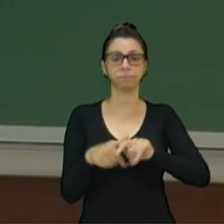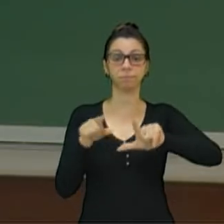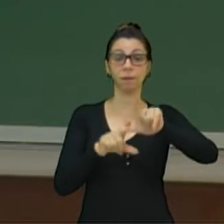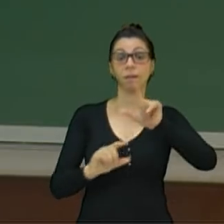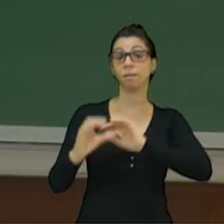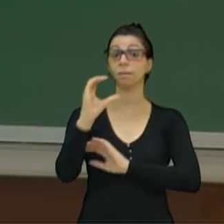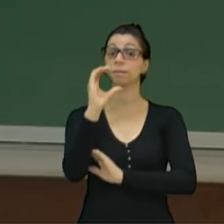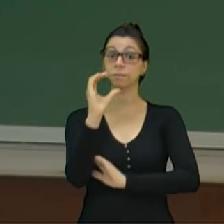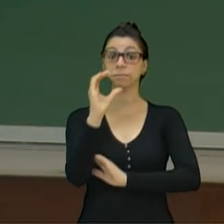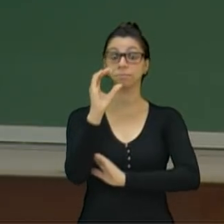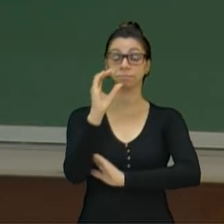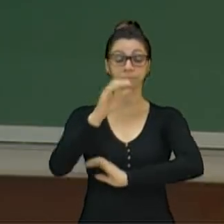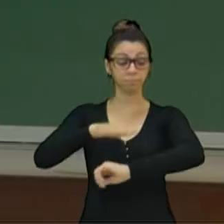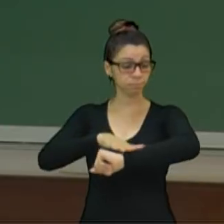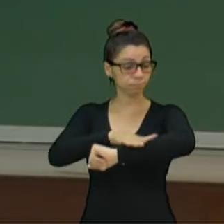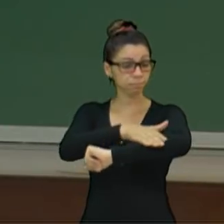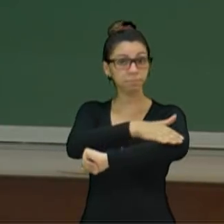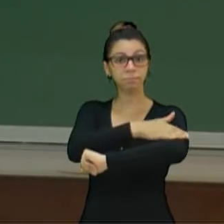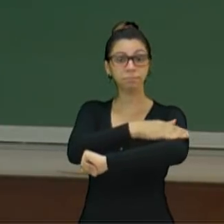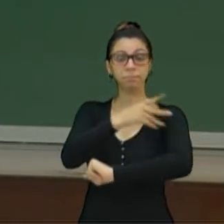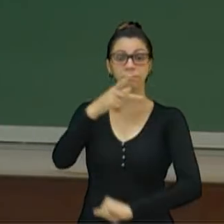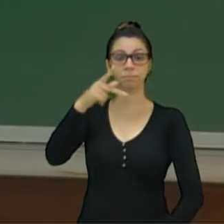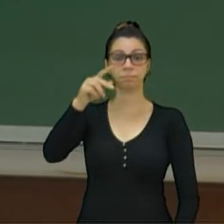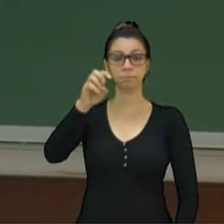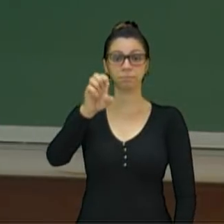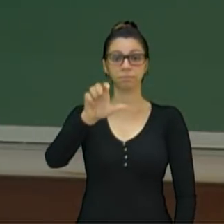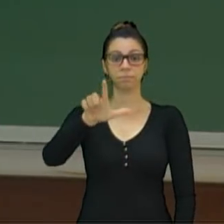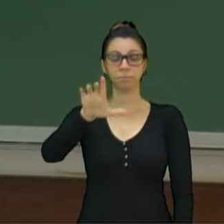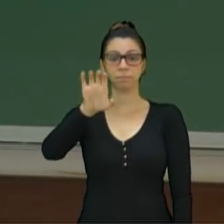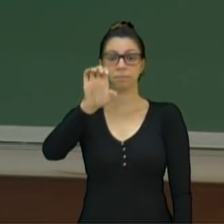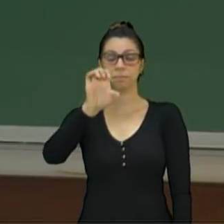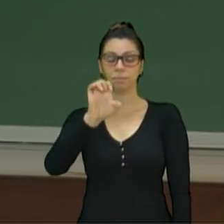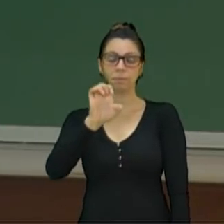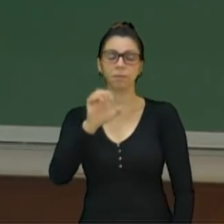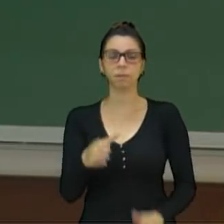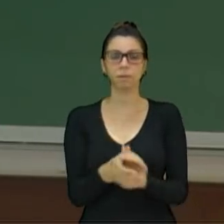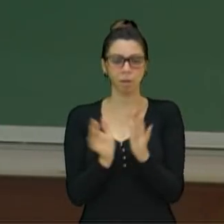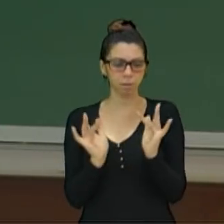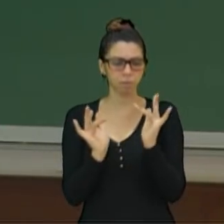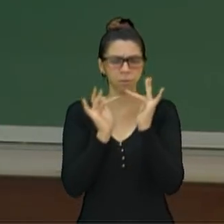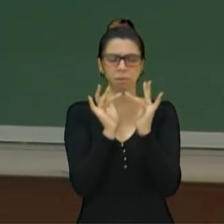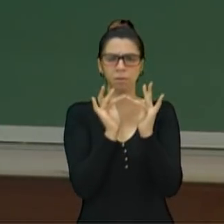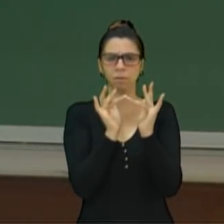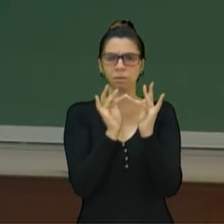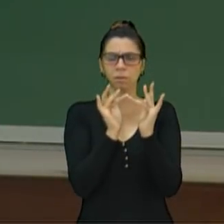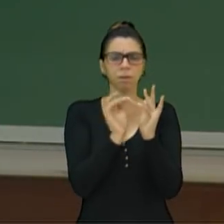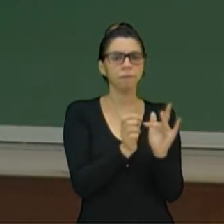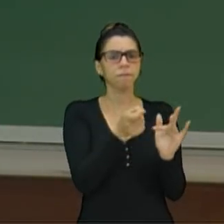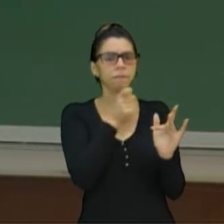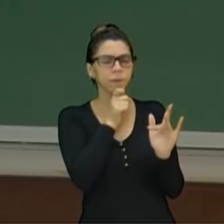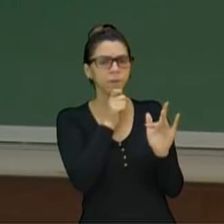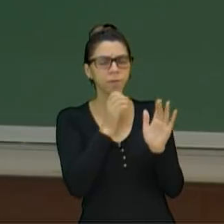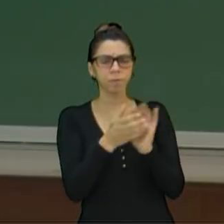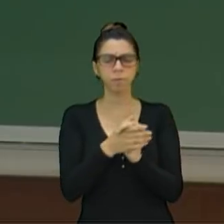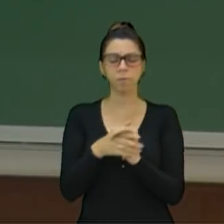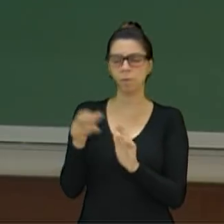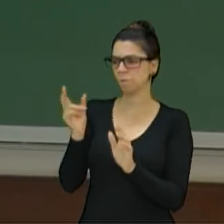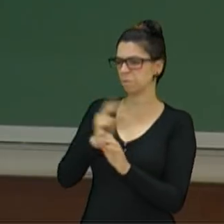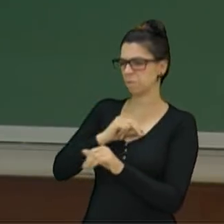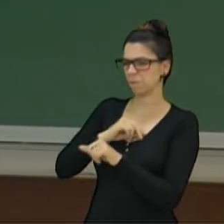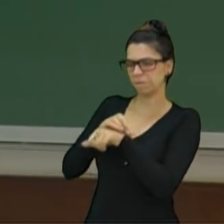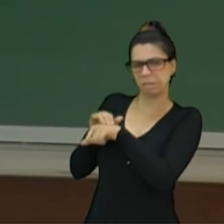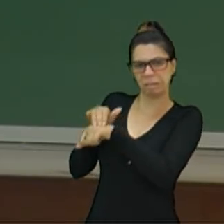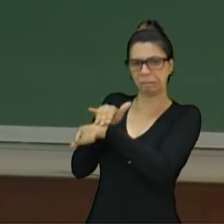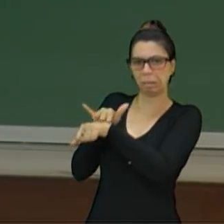assunto da nossa aula passada. Lembra? Toquei, tá gelado. Nossa, que áspero, que liso.